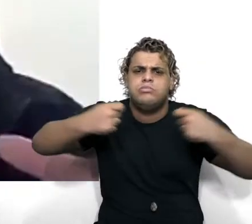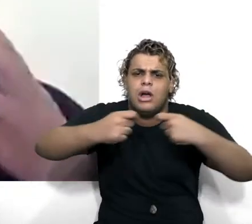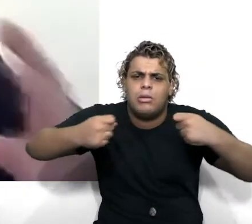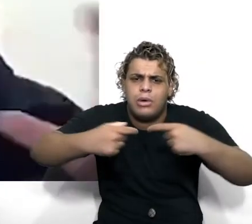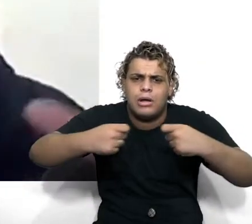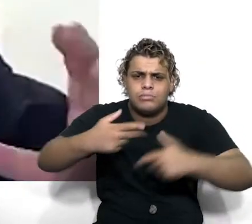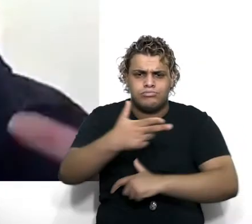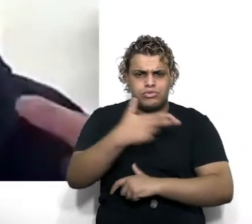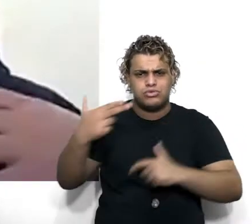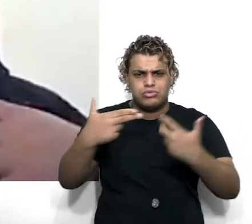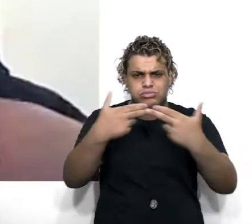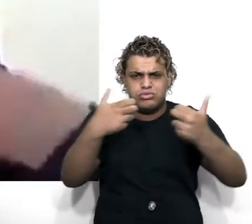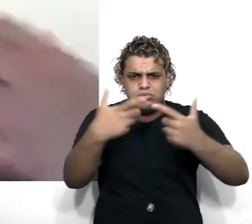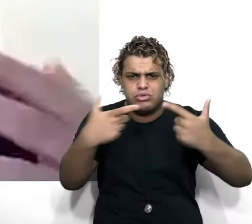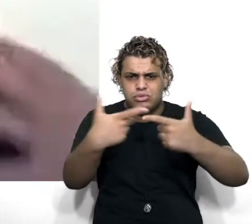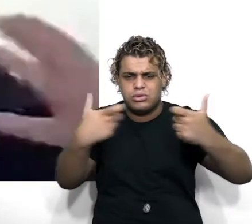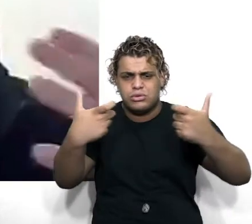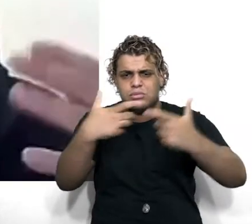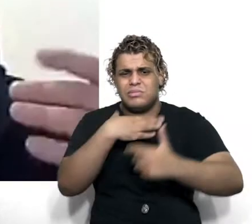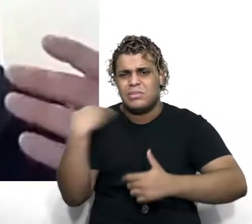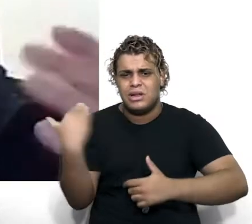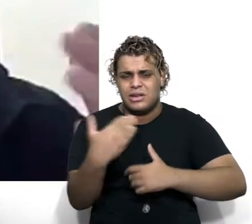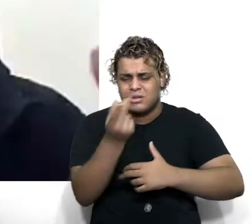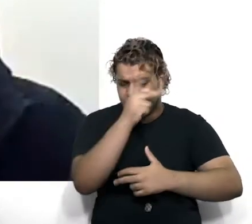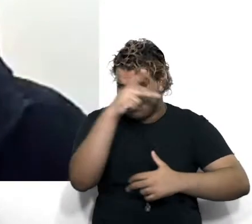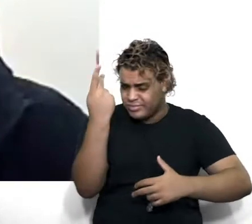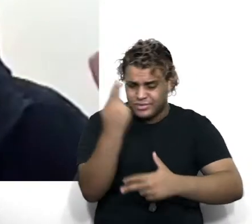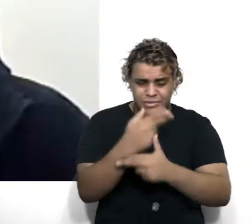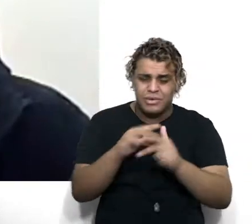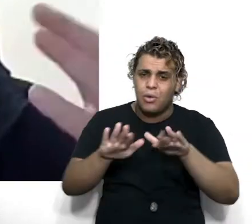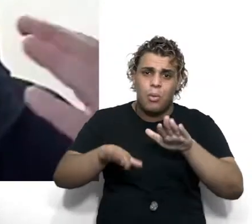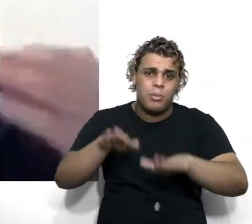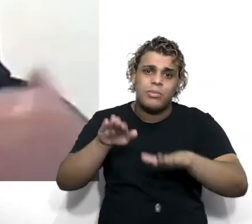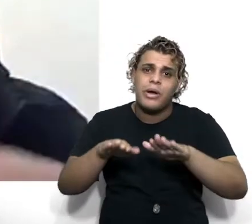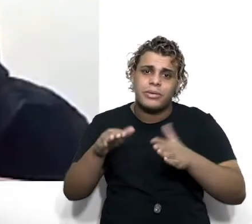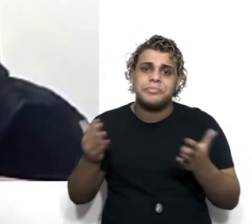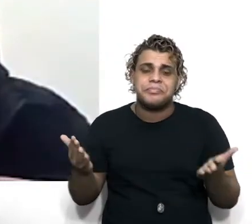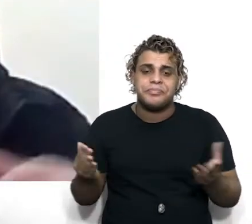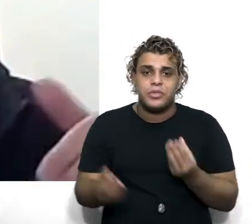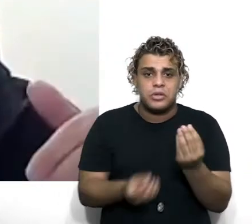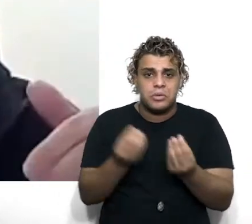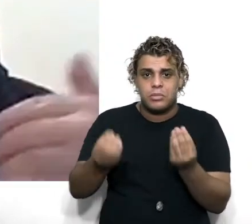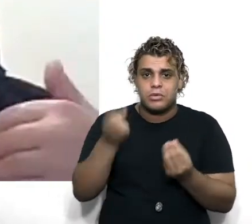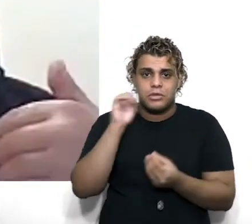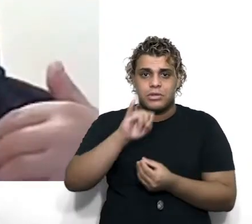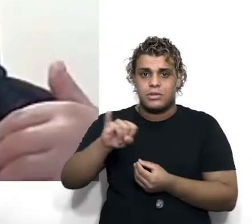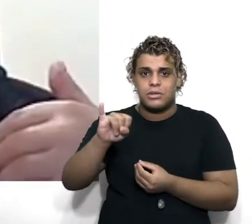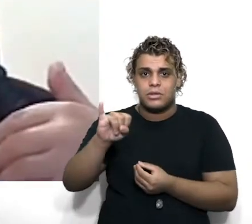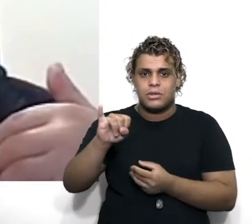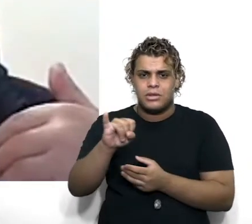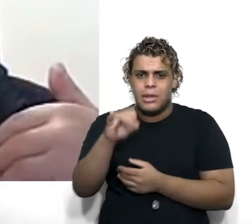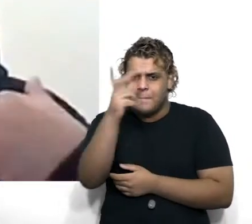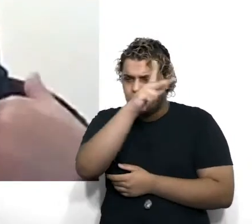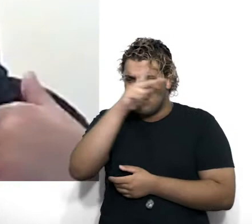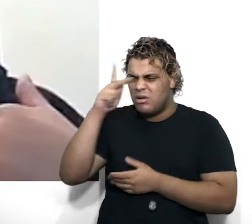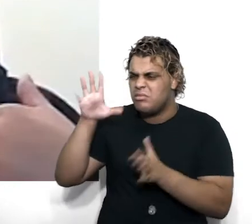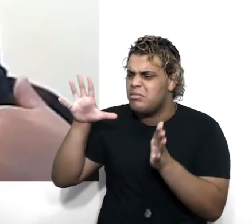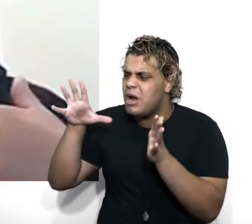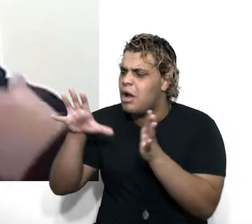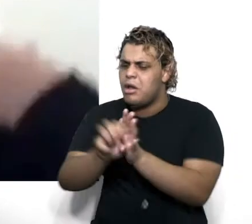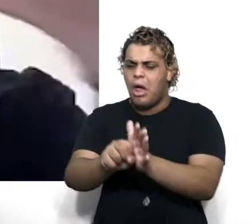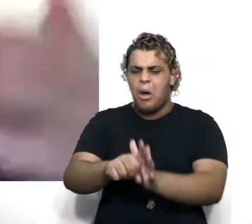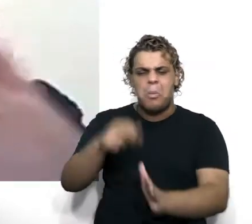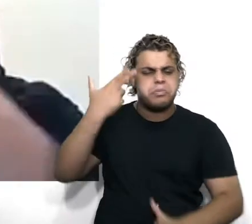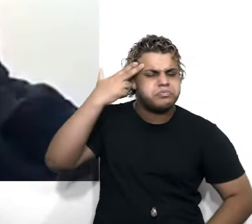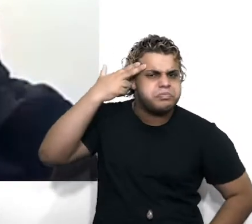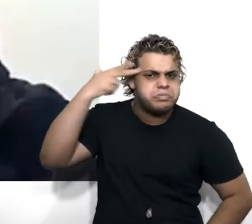energia que eu tenho que reagir, tenho que responder, ou seja, é como se nos estivessem a bombardear, nós tivéssemos uma energia